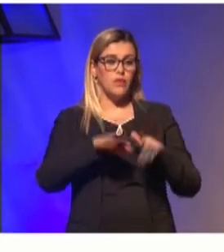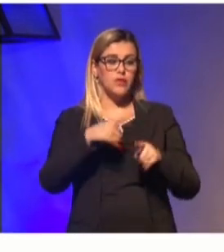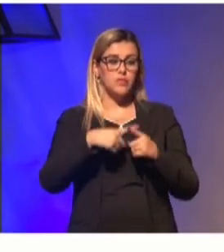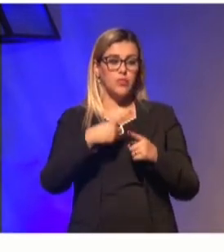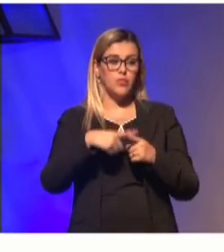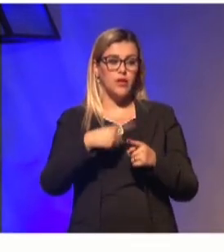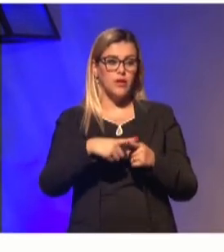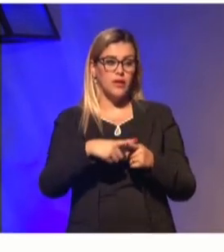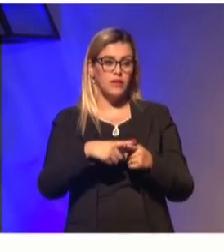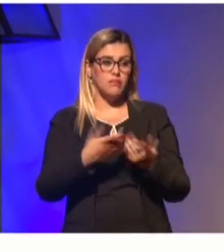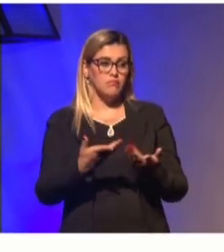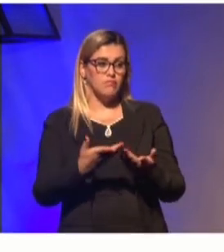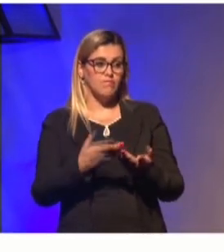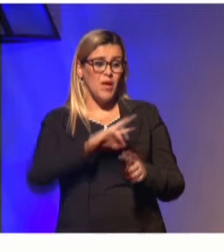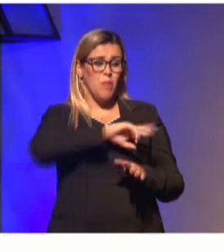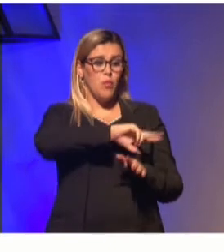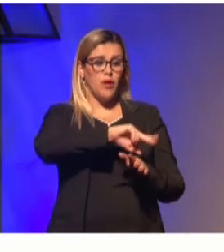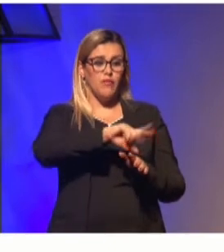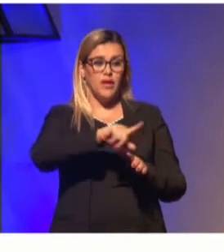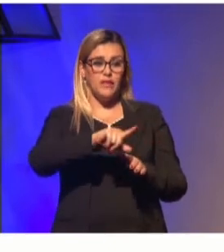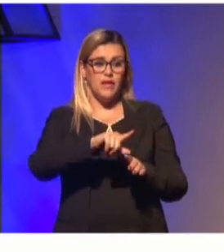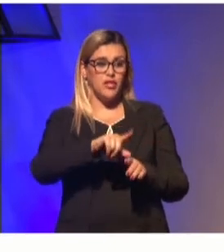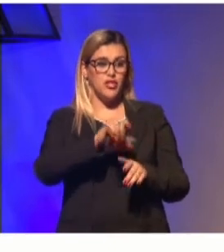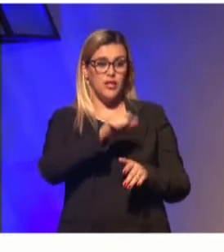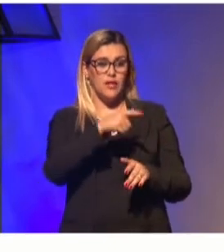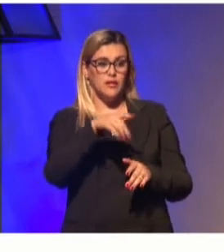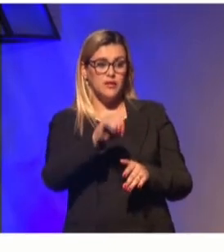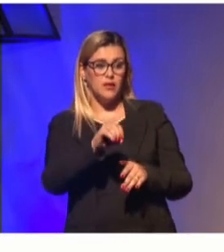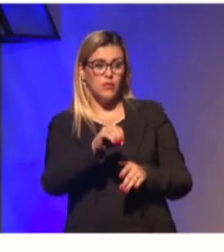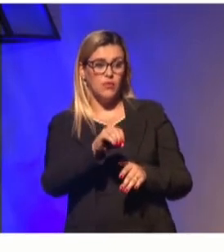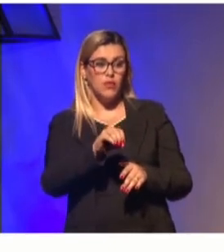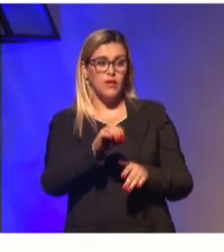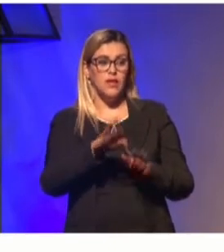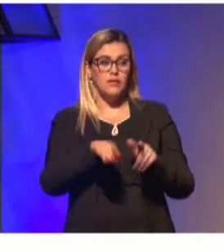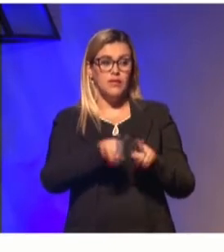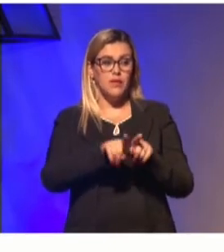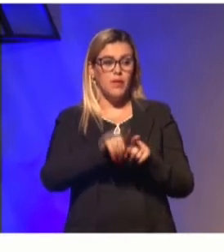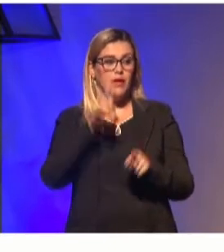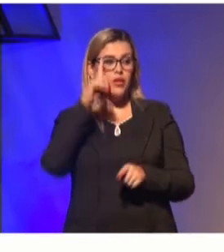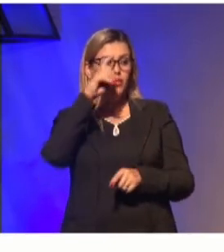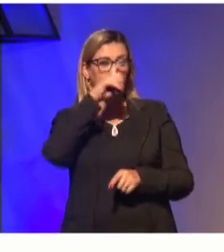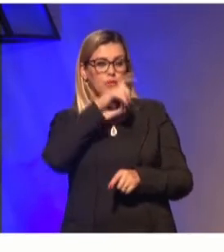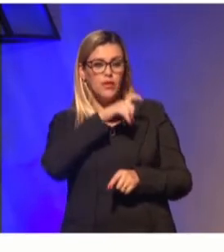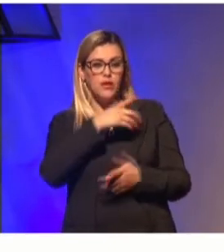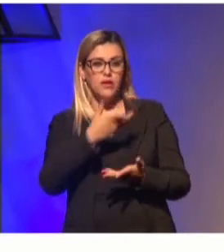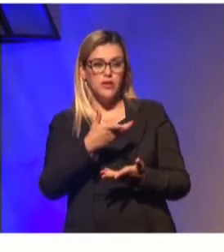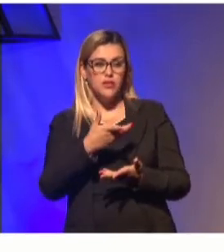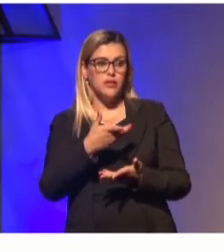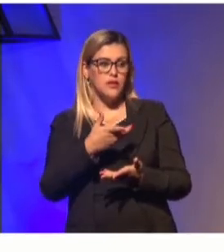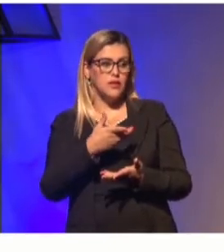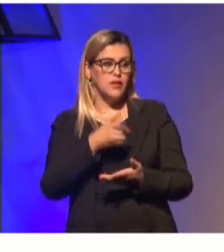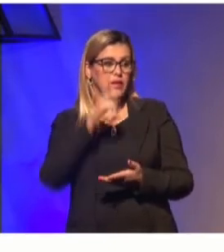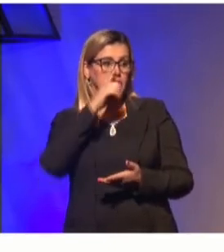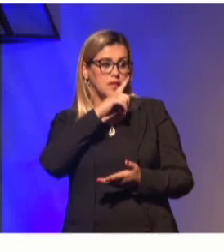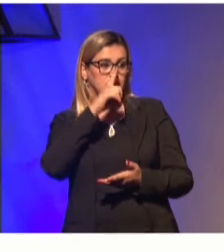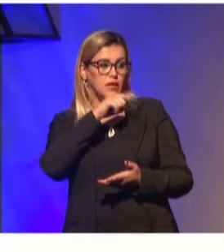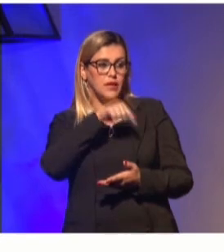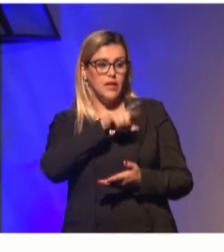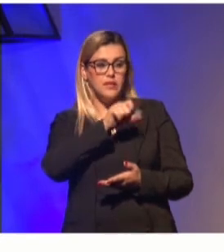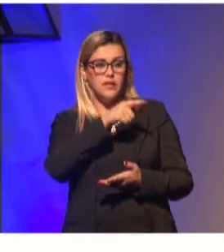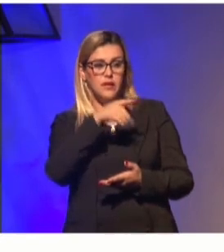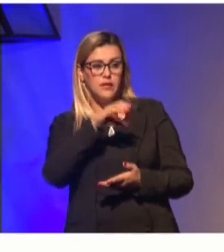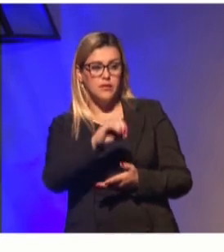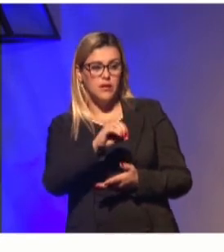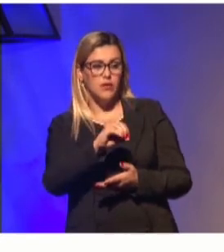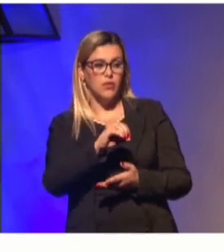pela variabilidade, a variedade de lesões, talvez a dificuldade devido à incidência dessas lesões, a